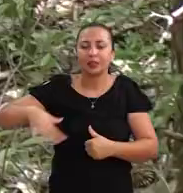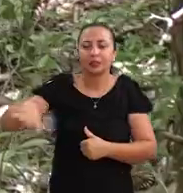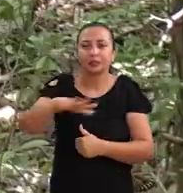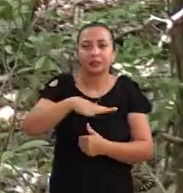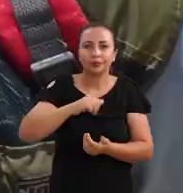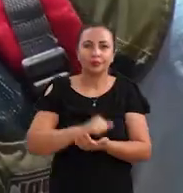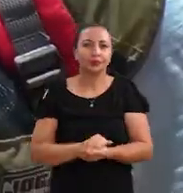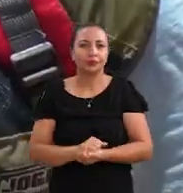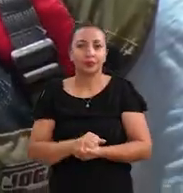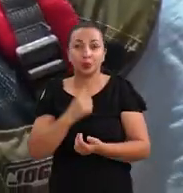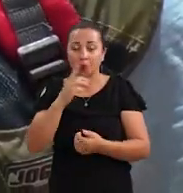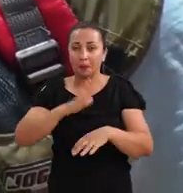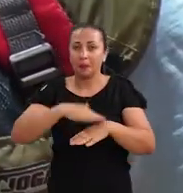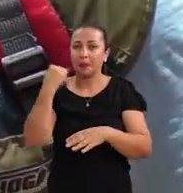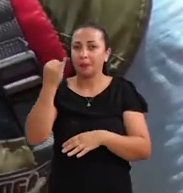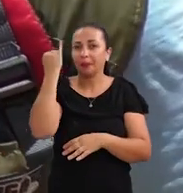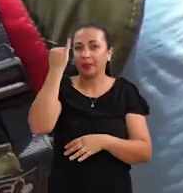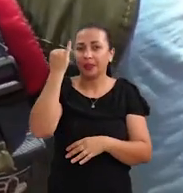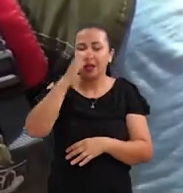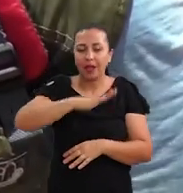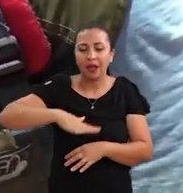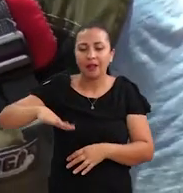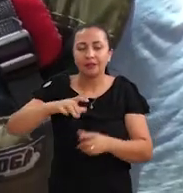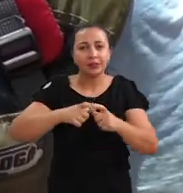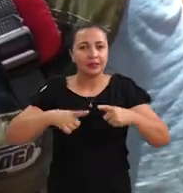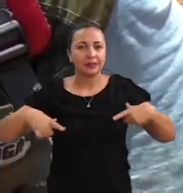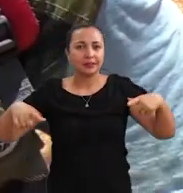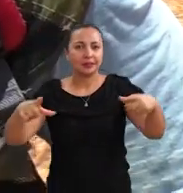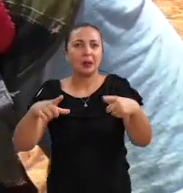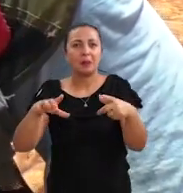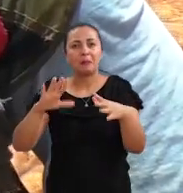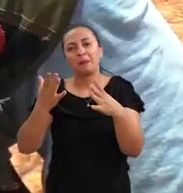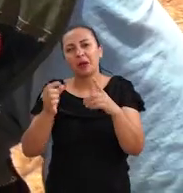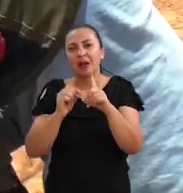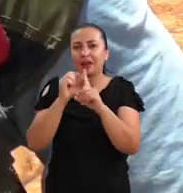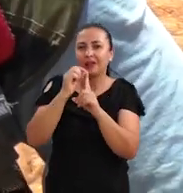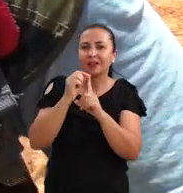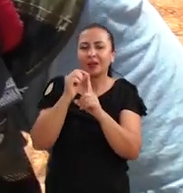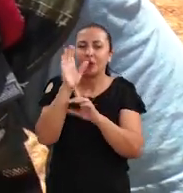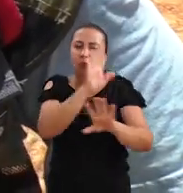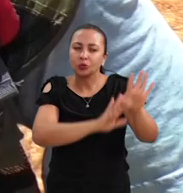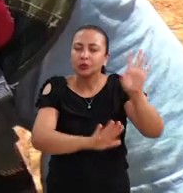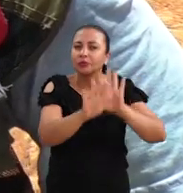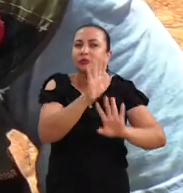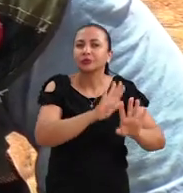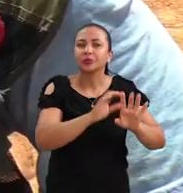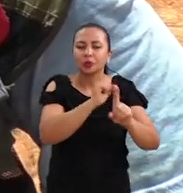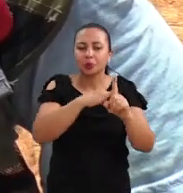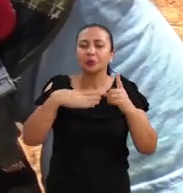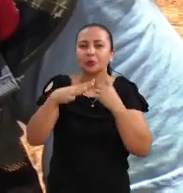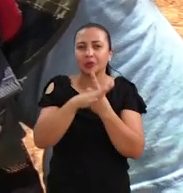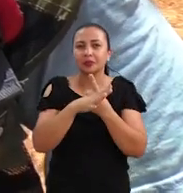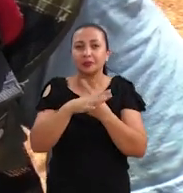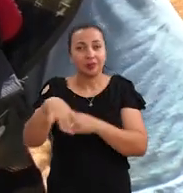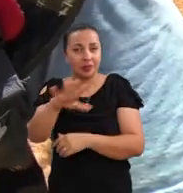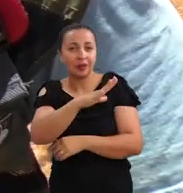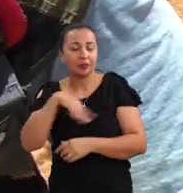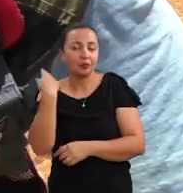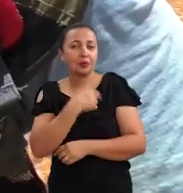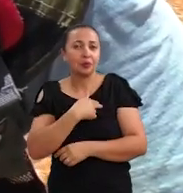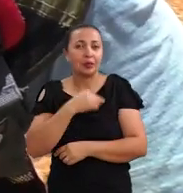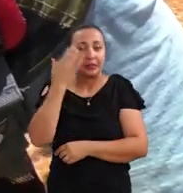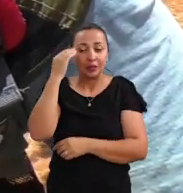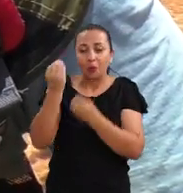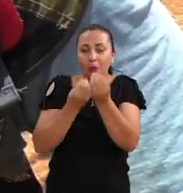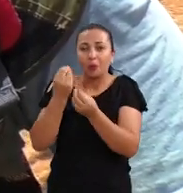nesta região. É um dos fragmentos mais relevantes em termos de área, de tamanho de área, em termos de grau de conservação do ambiente. E é uma área